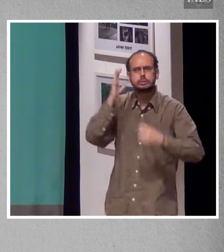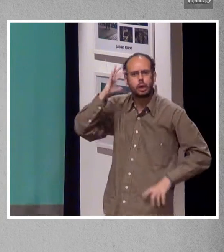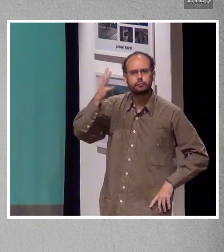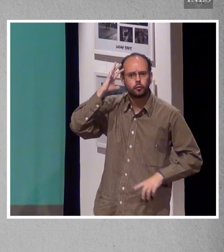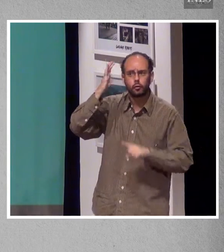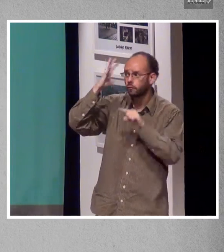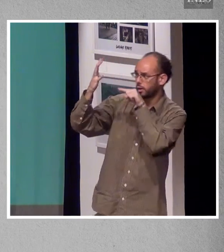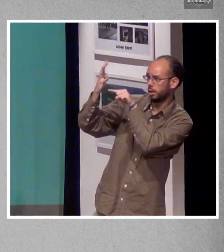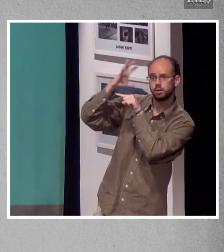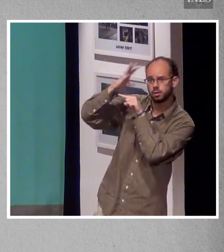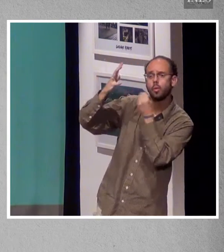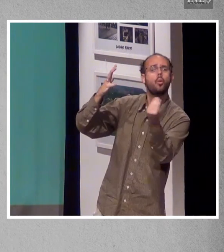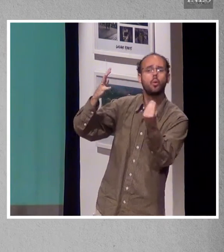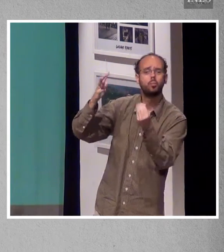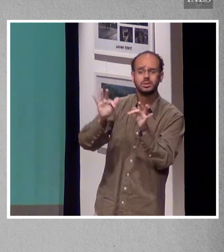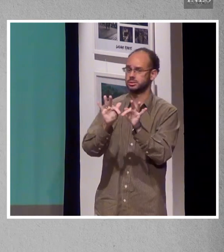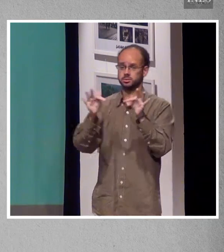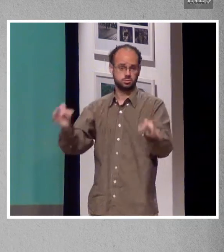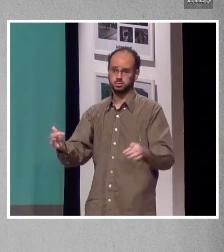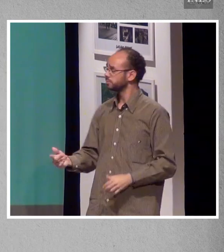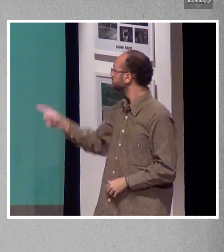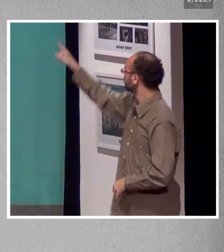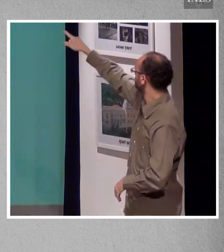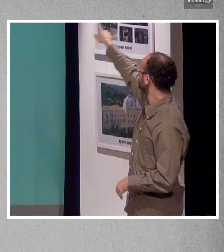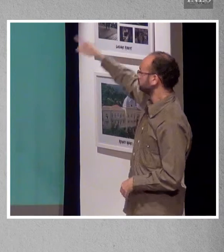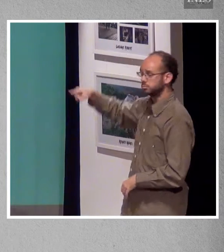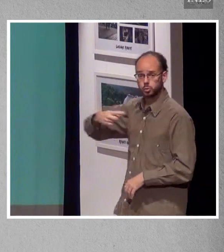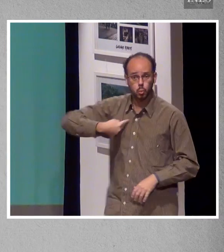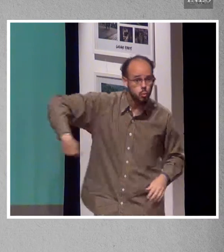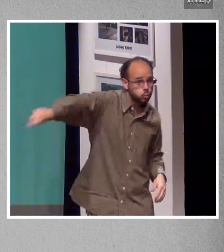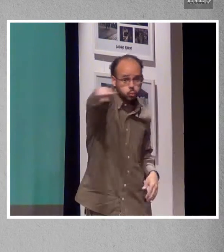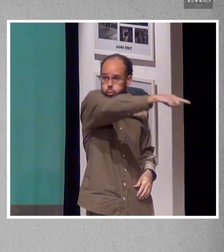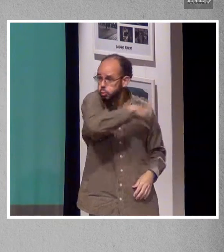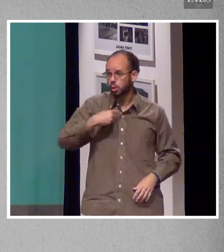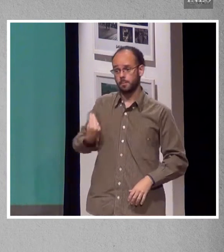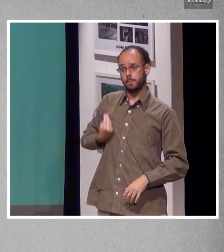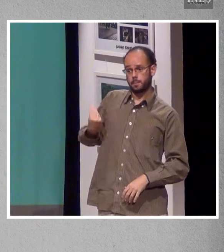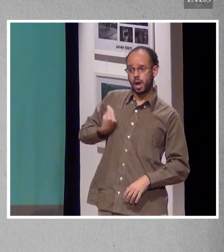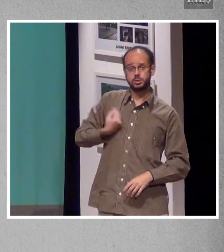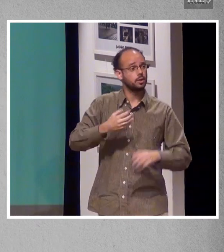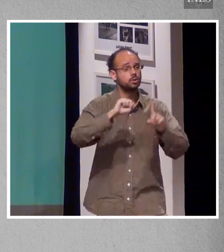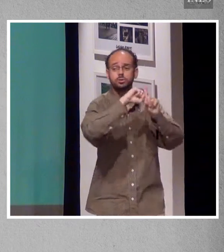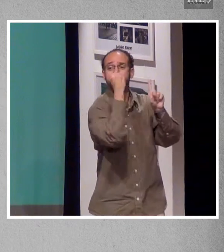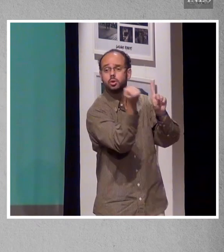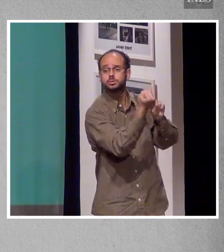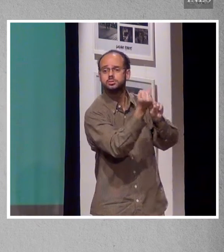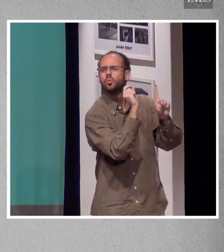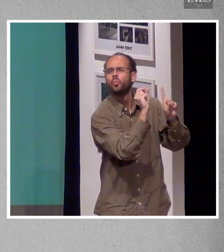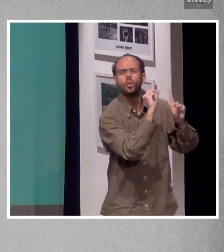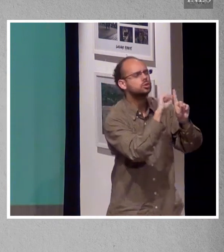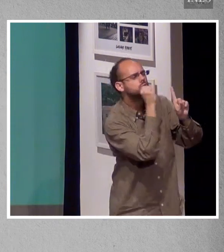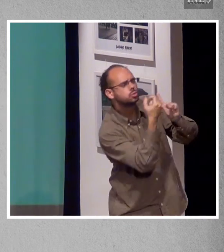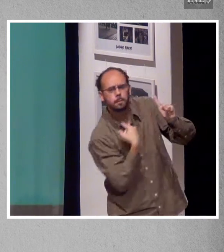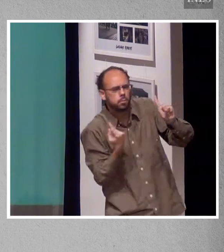Nós vemos essas dificuldades, essas barreiras, mas qual é a solução? É muito simples. Nós temos